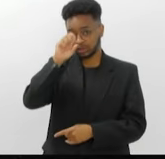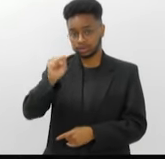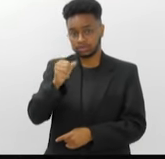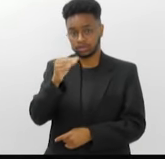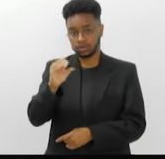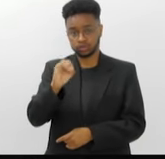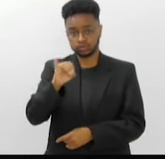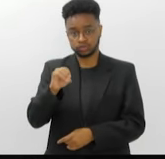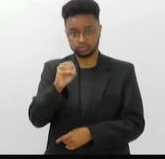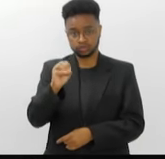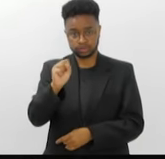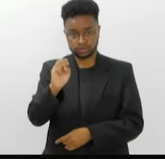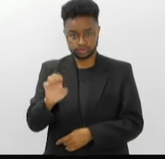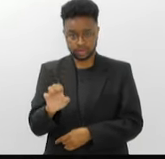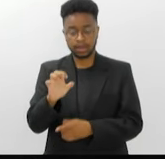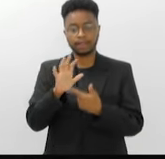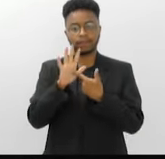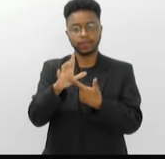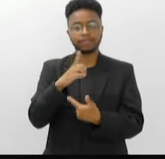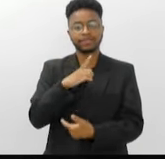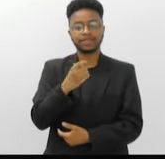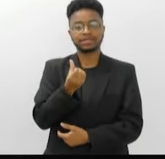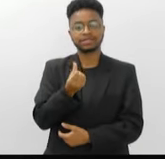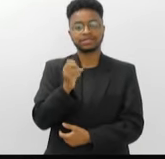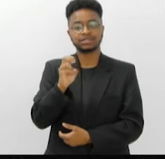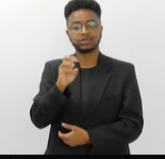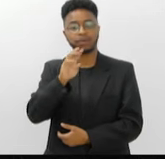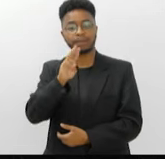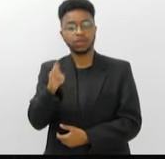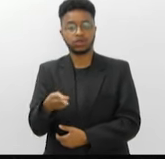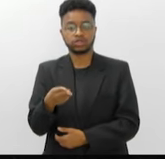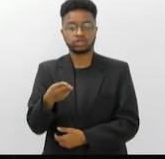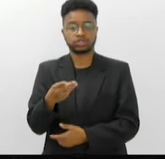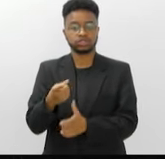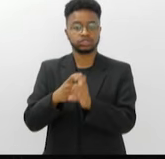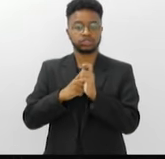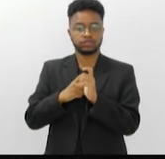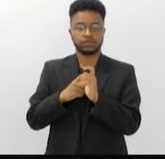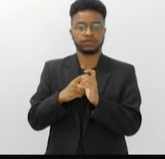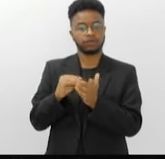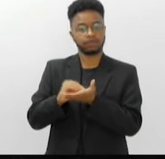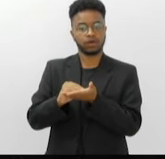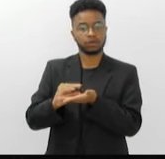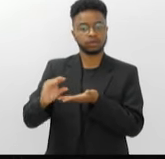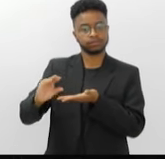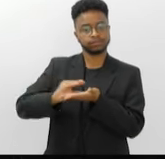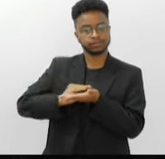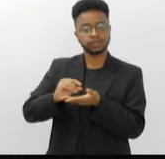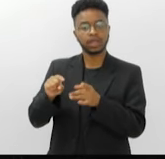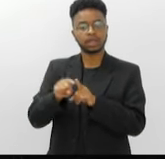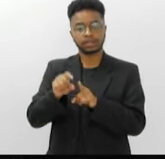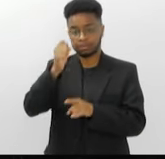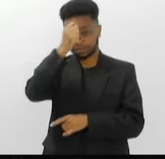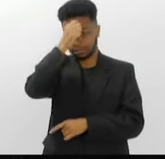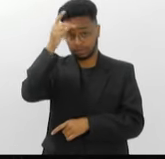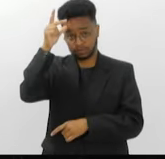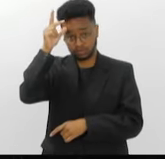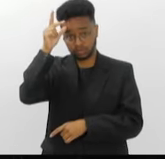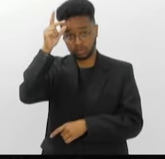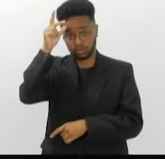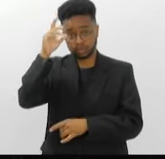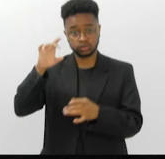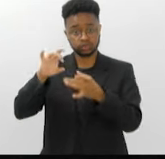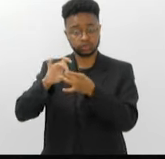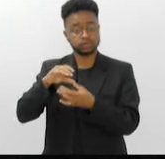Pedro, diz que tem 65 milhões para receber. E a prefeitura, através do secretário municipal